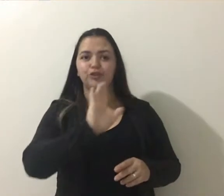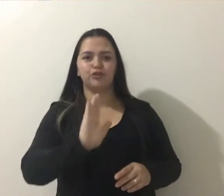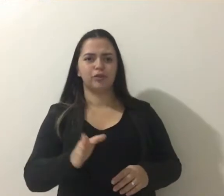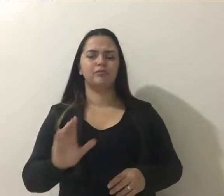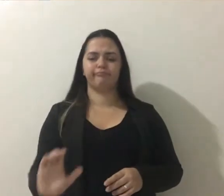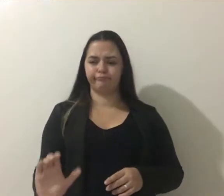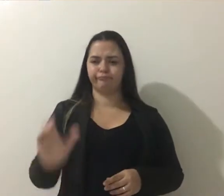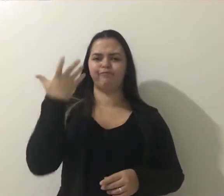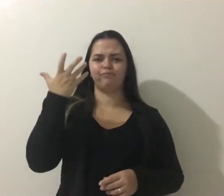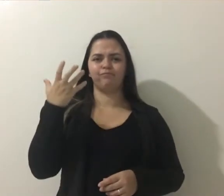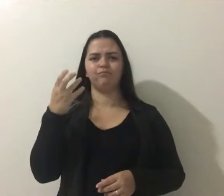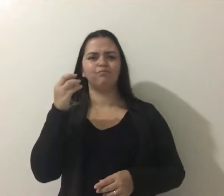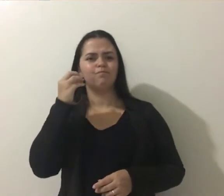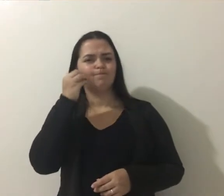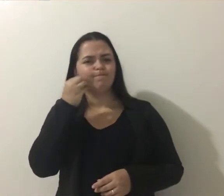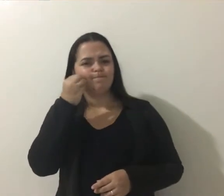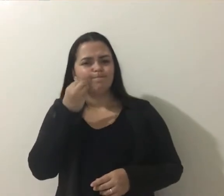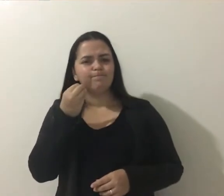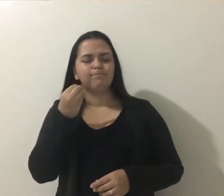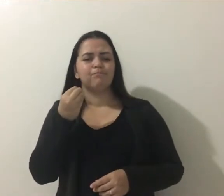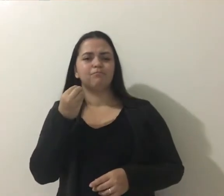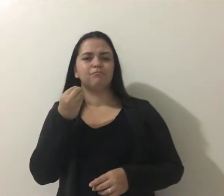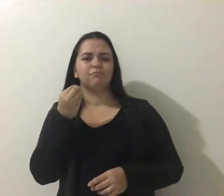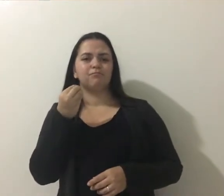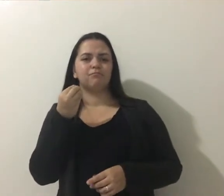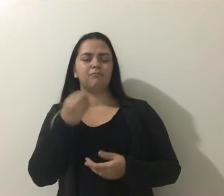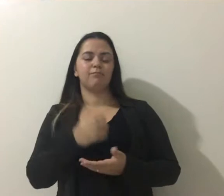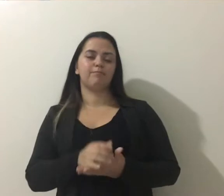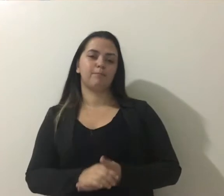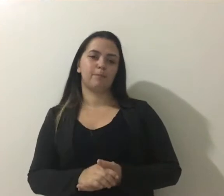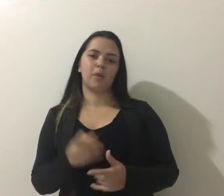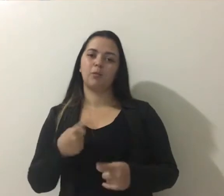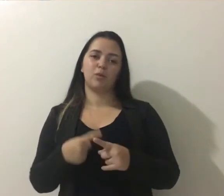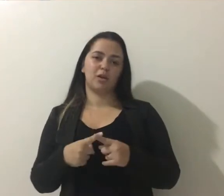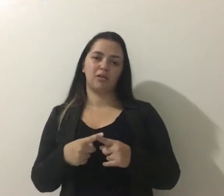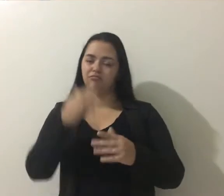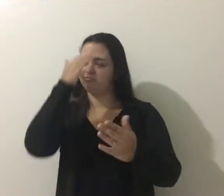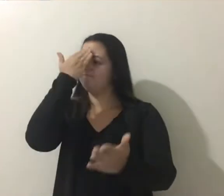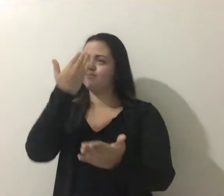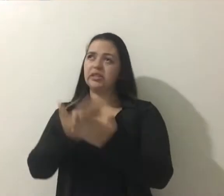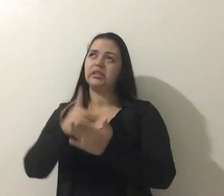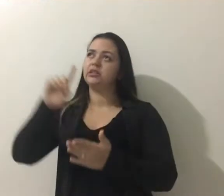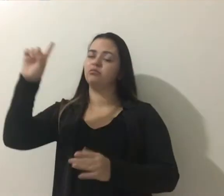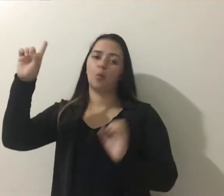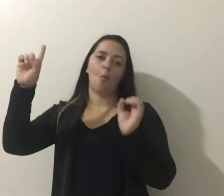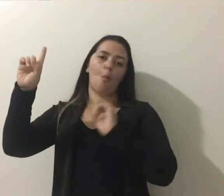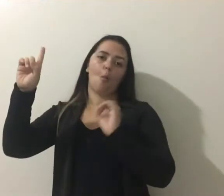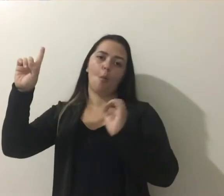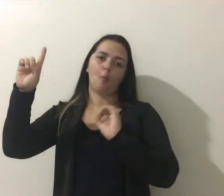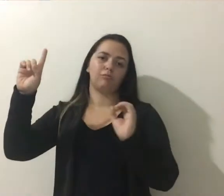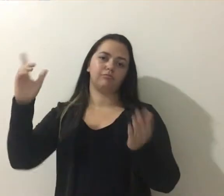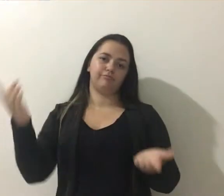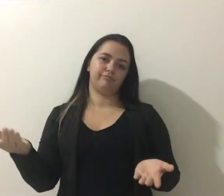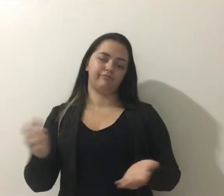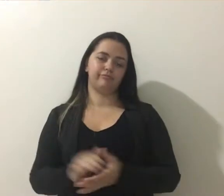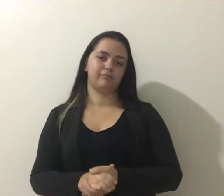amargadas, experimentadas pelo povo de Deus, porque não acreditaram. Era um contexto